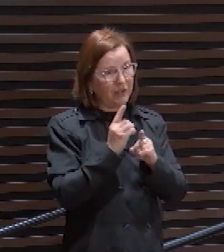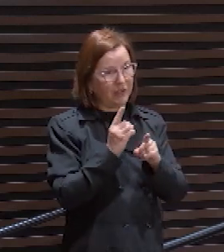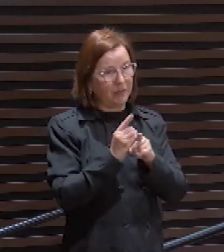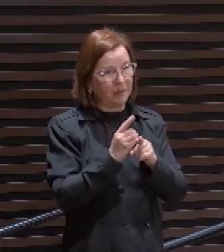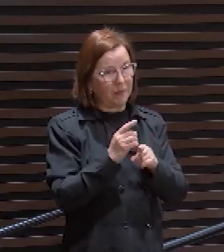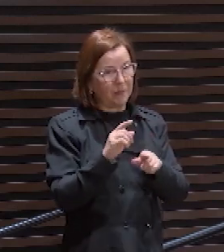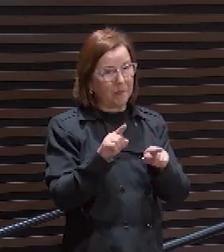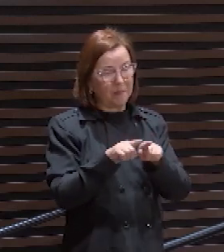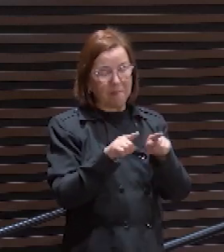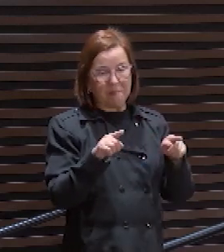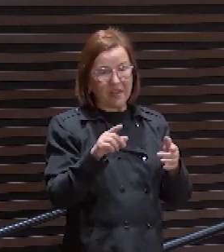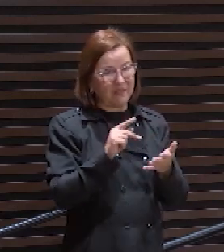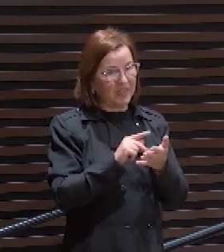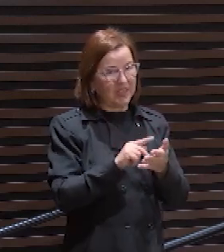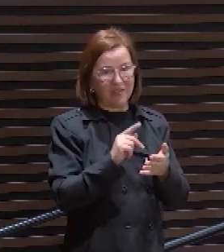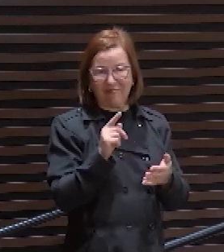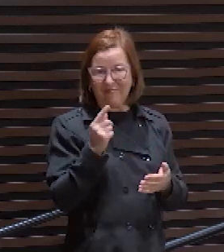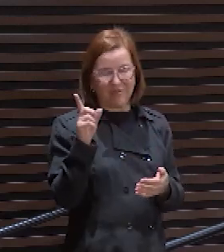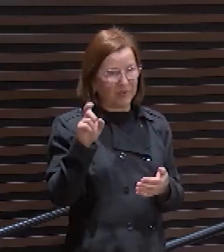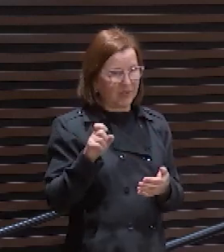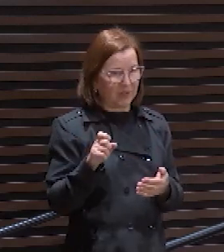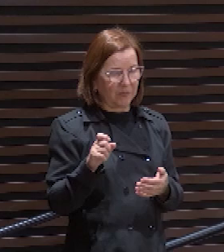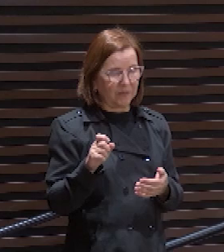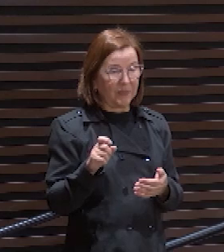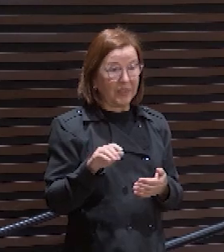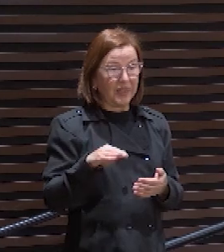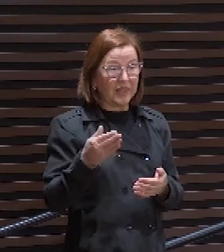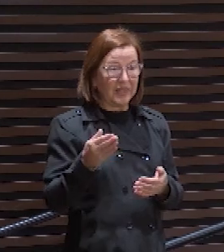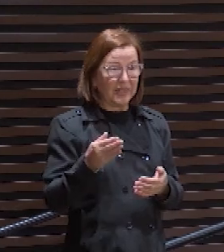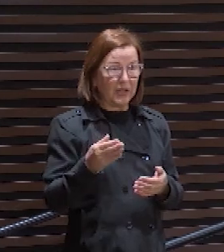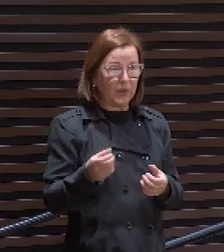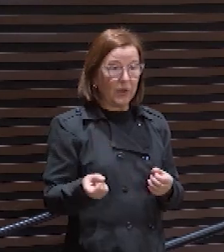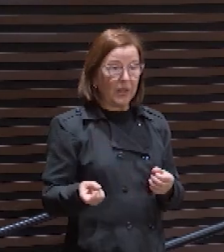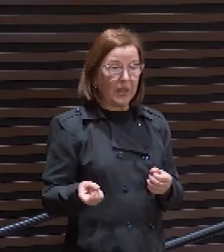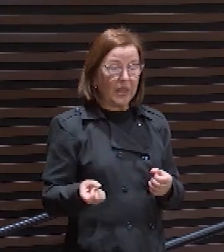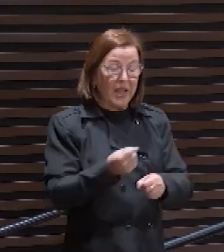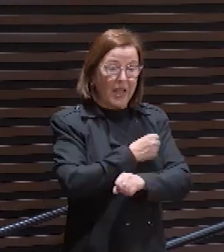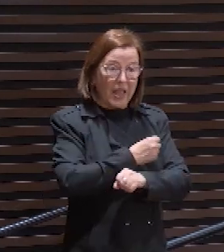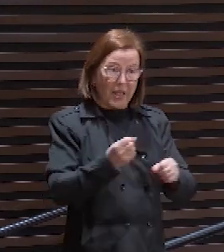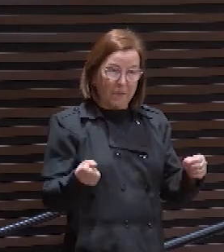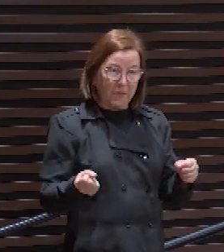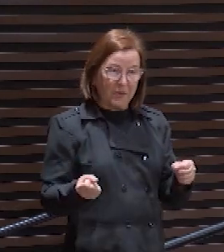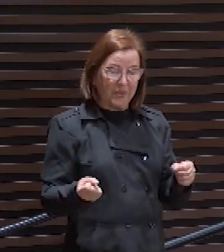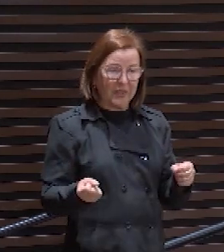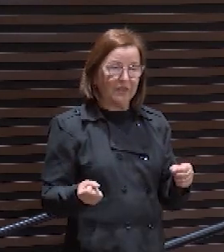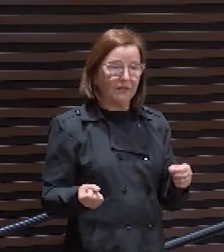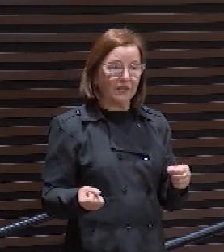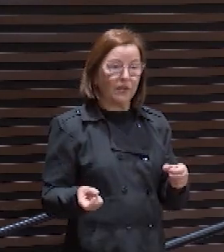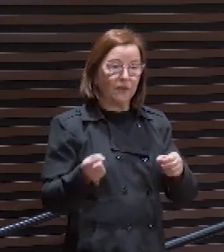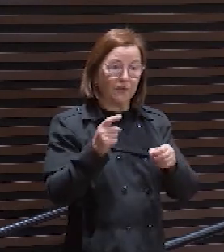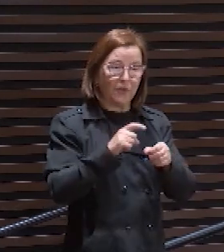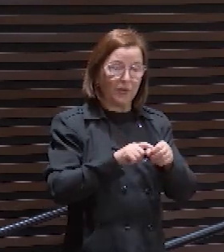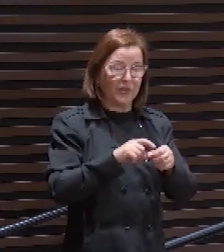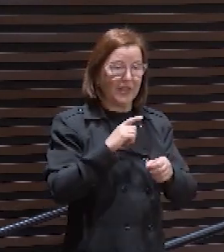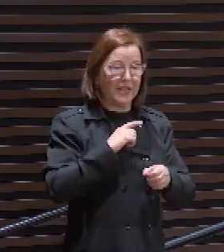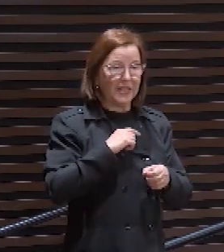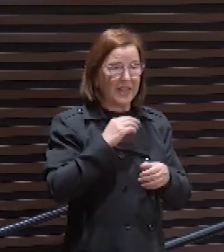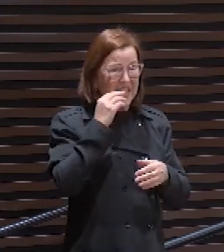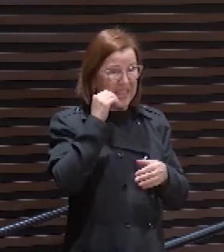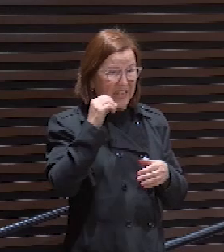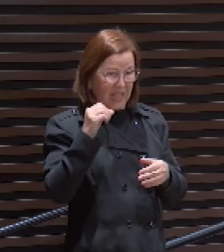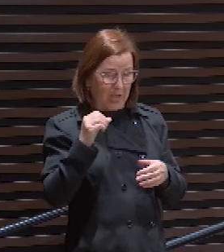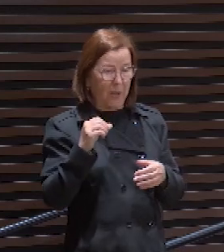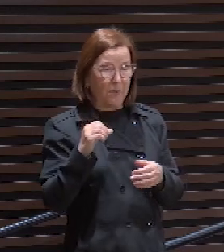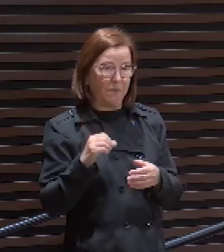impossível restaurar o sabor do sal que é perdido, e ele, posteriormente, é jogado fora. É curioso